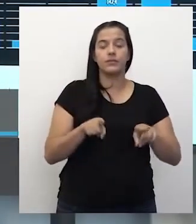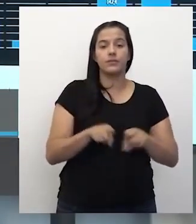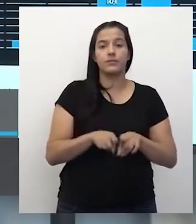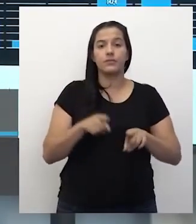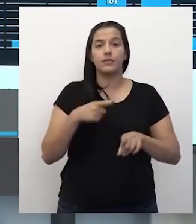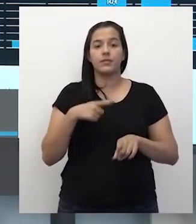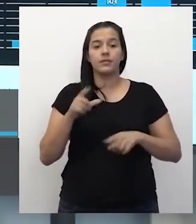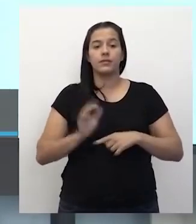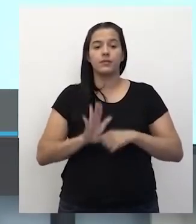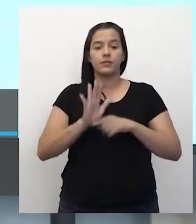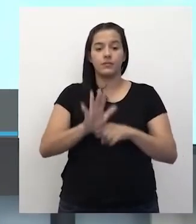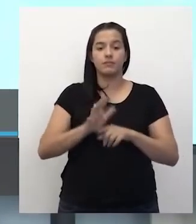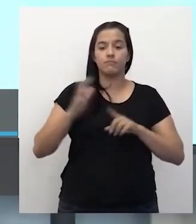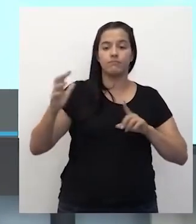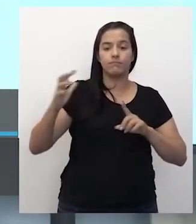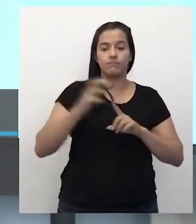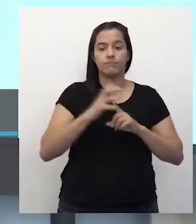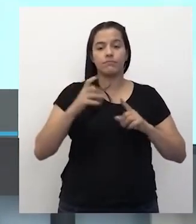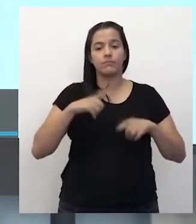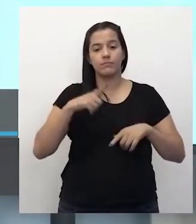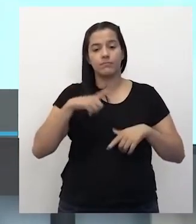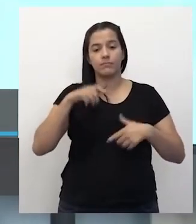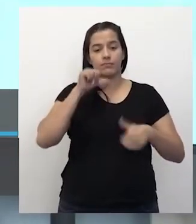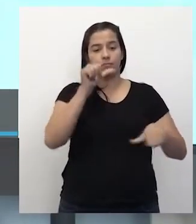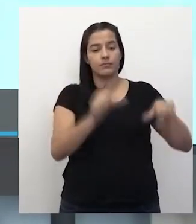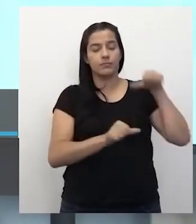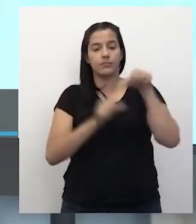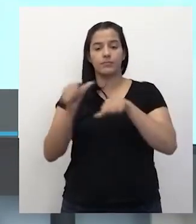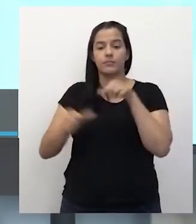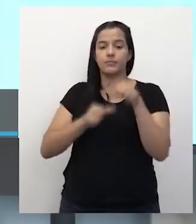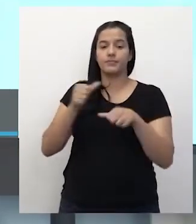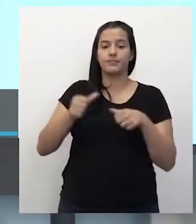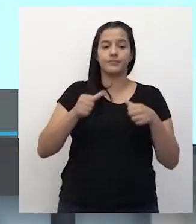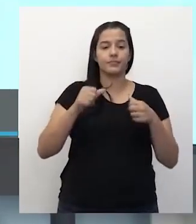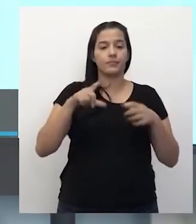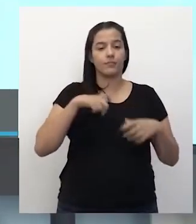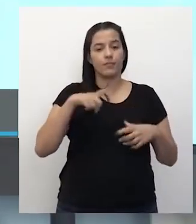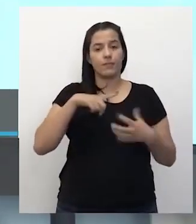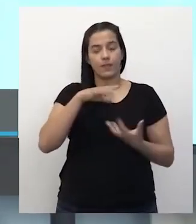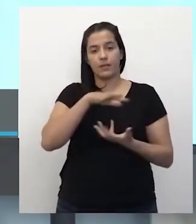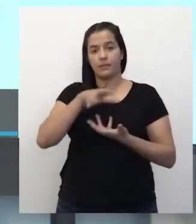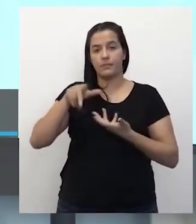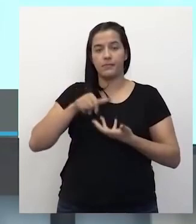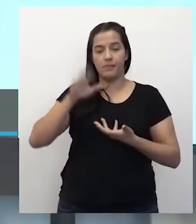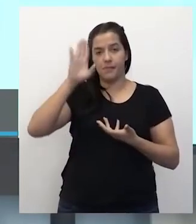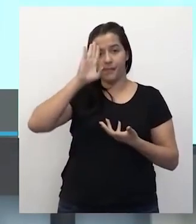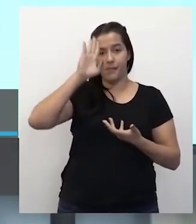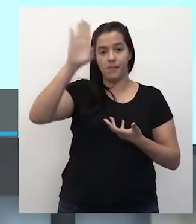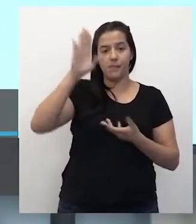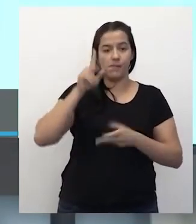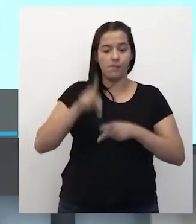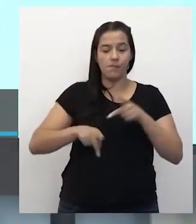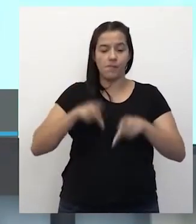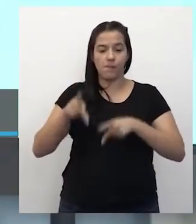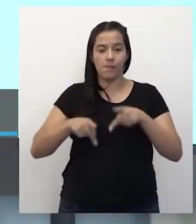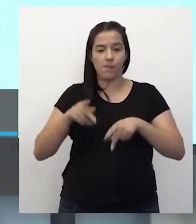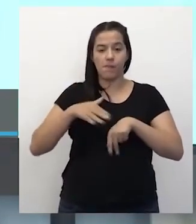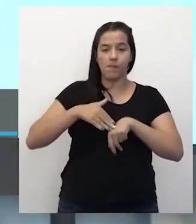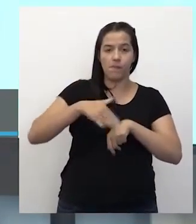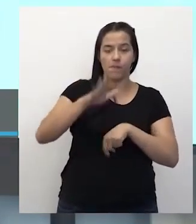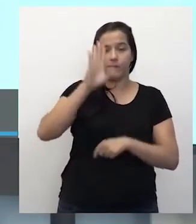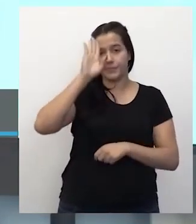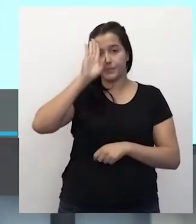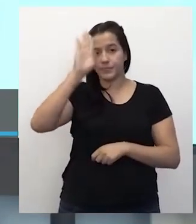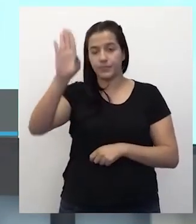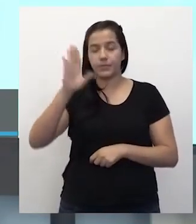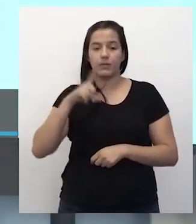haja uma densidade demográfica que explode nas regiões principalmente mais povoadas, que é principalmente